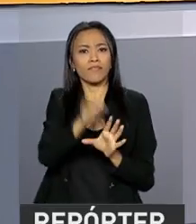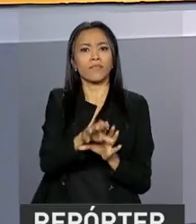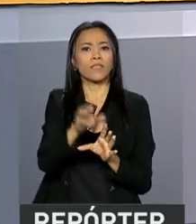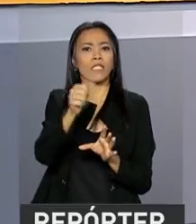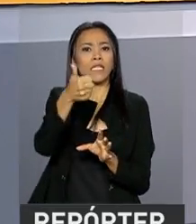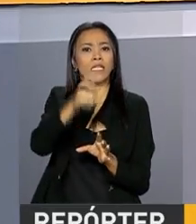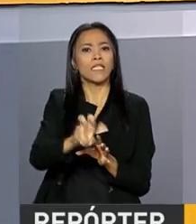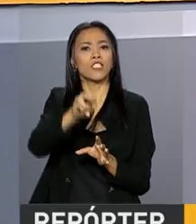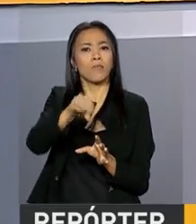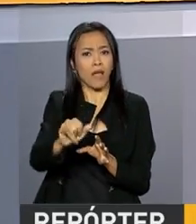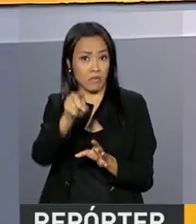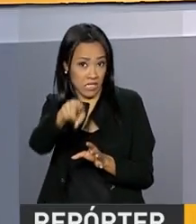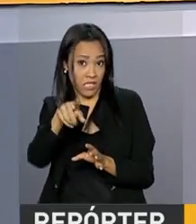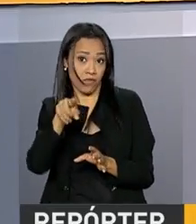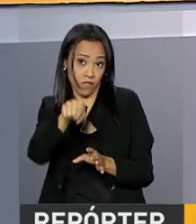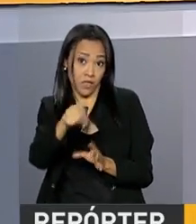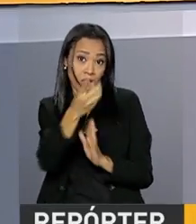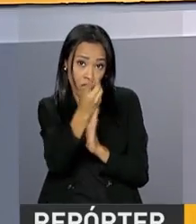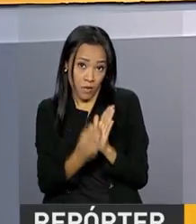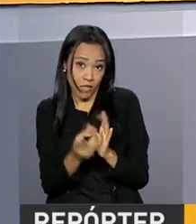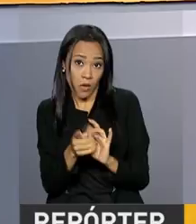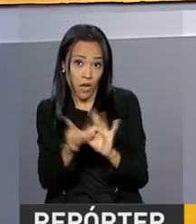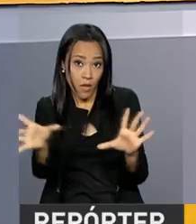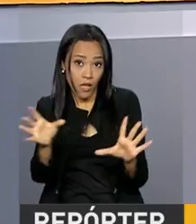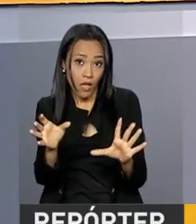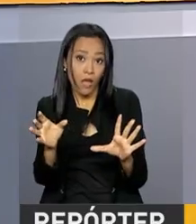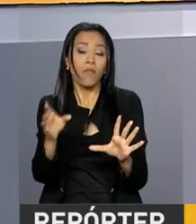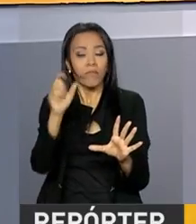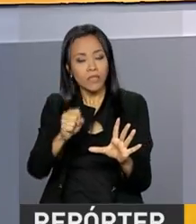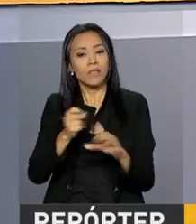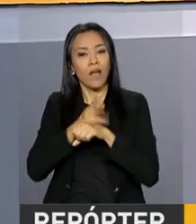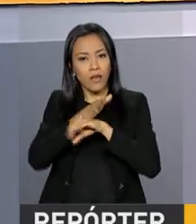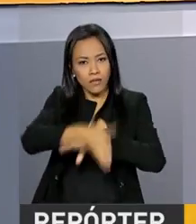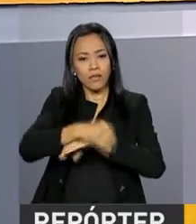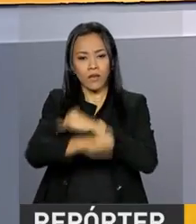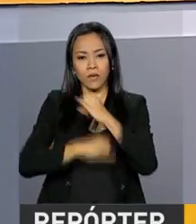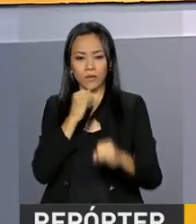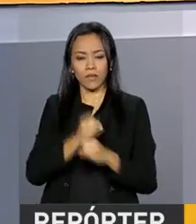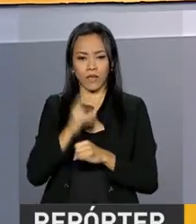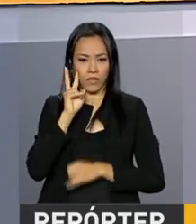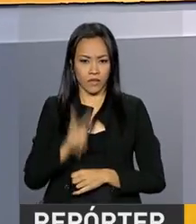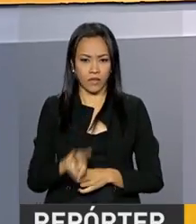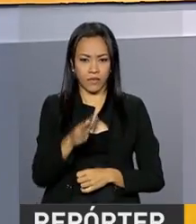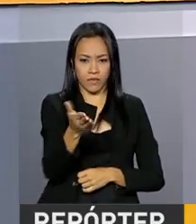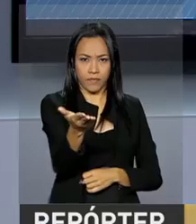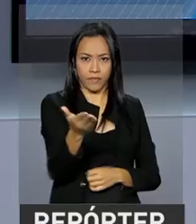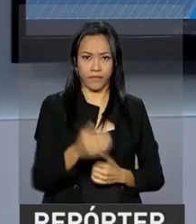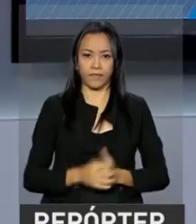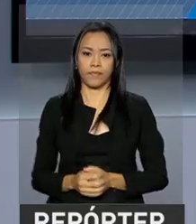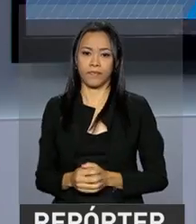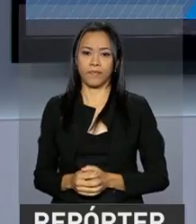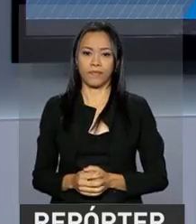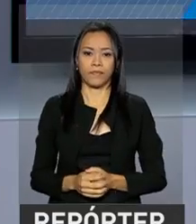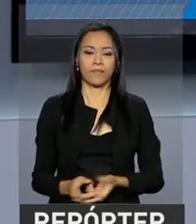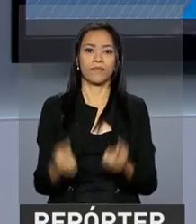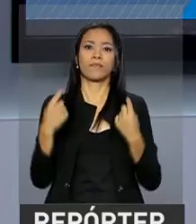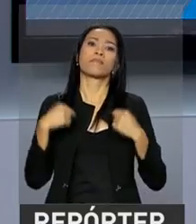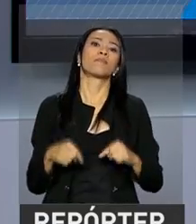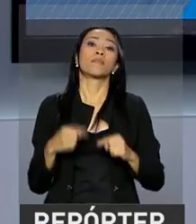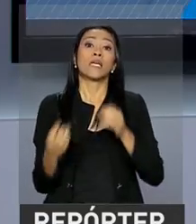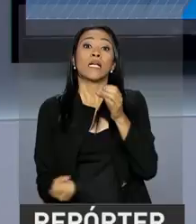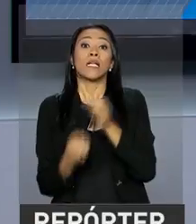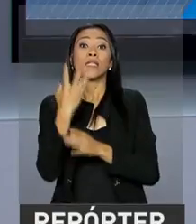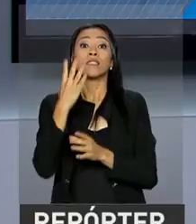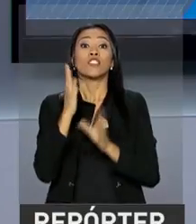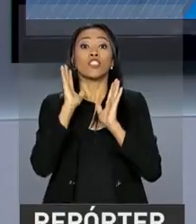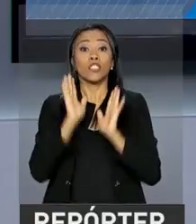para saber se teve a declaração liberada o contribuinte deve acessar o site da receita federal lançada